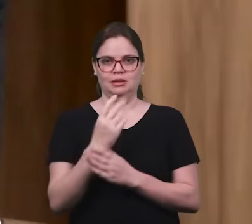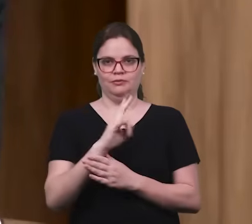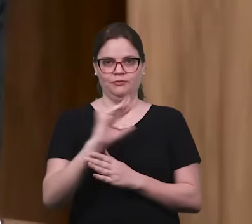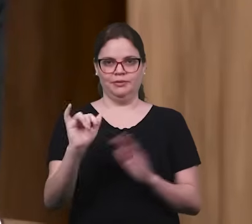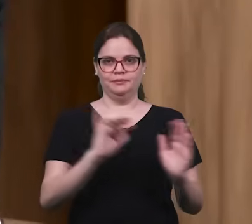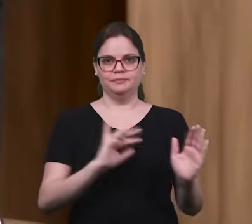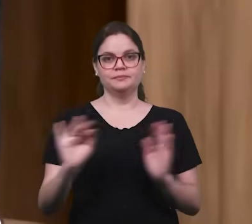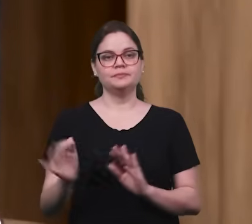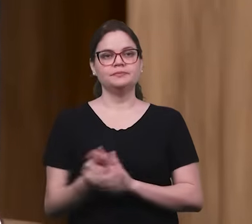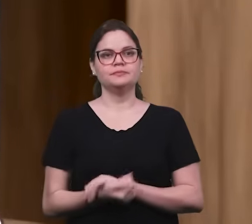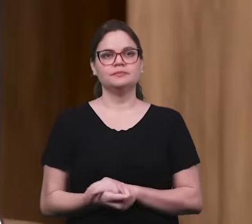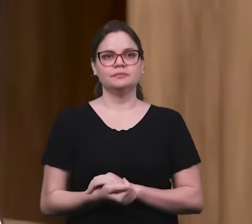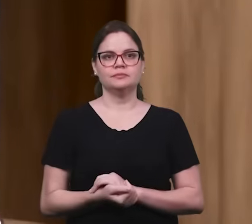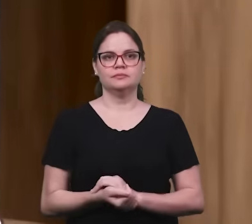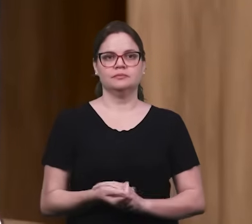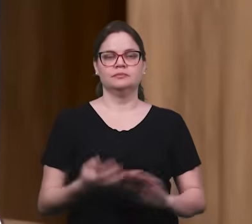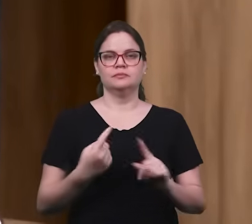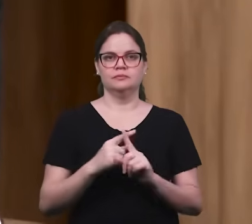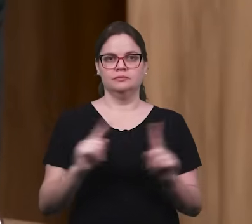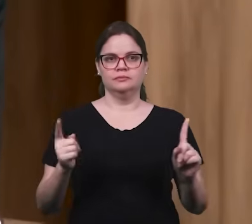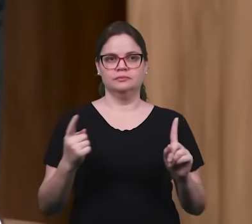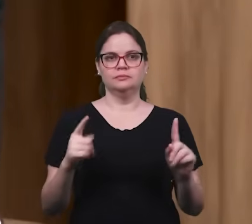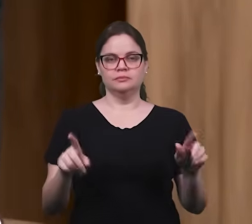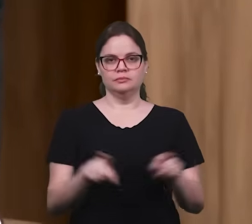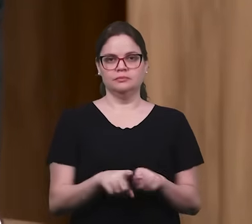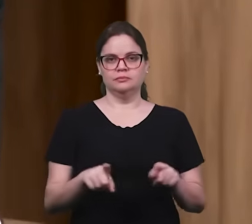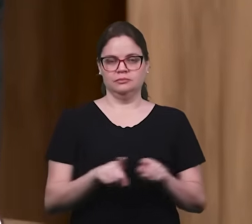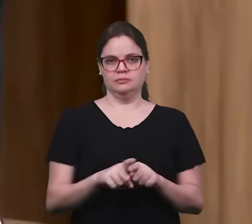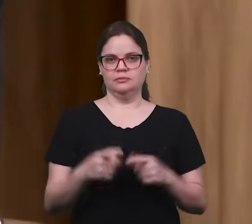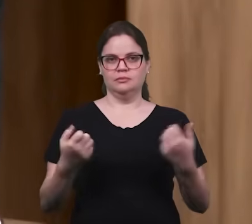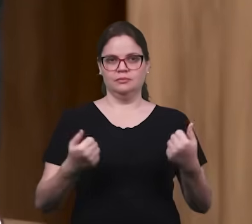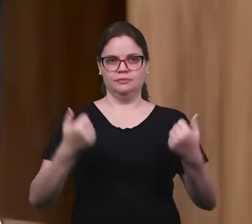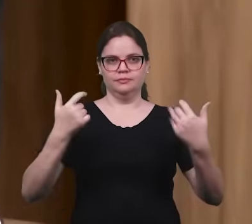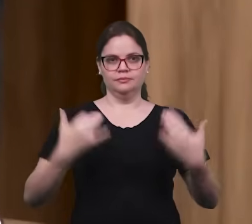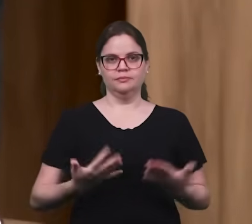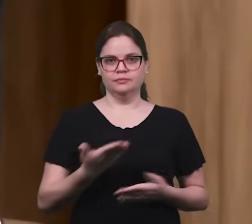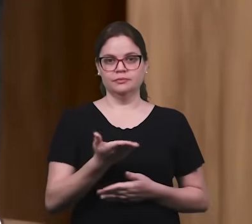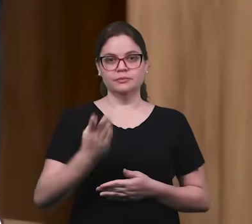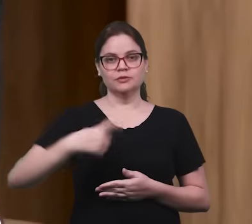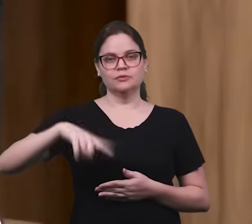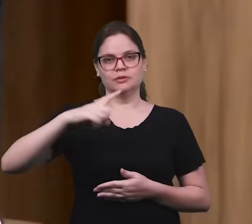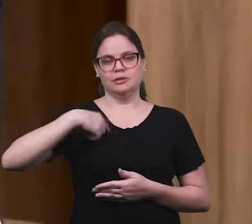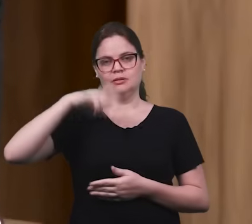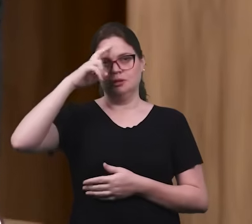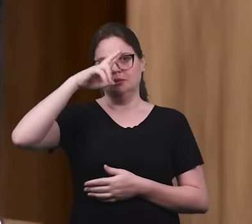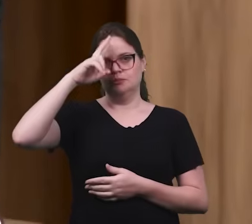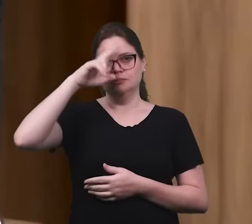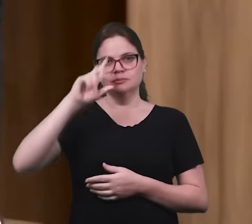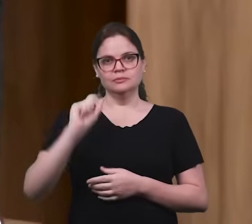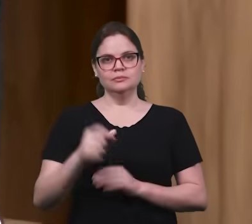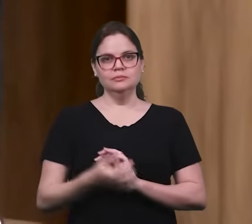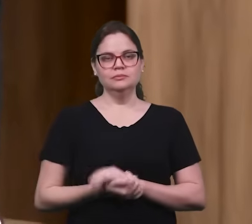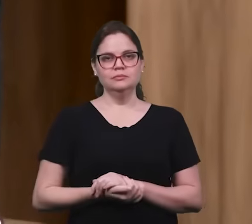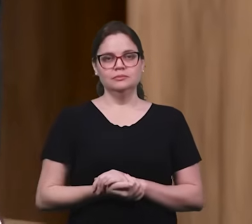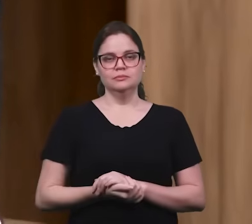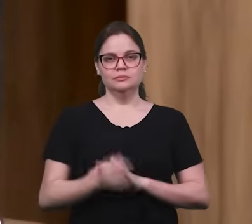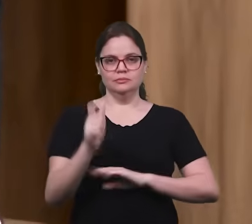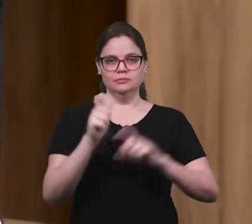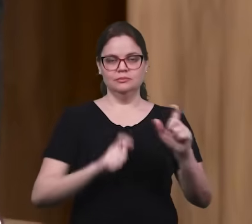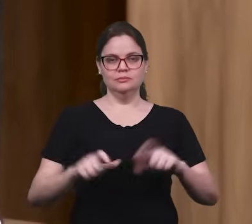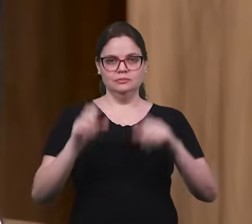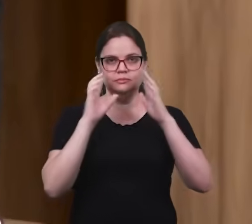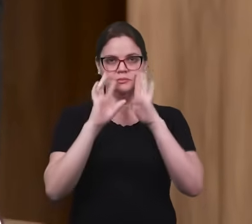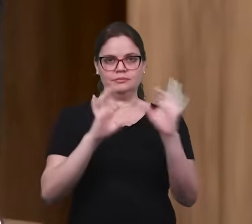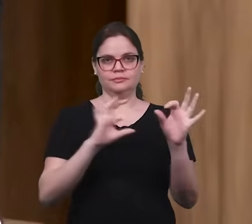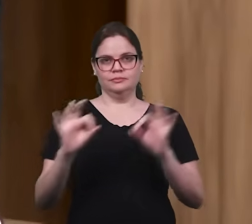Mas aqui neste contexto a gente já verifica isso. E apenas para trazermos também à memória que aqueles que estão